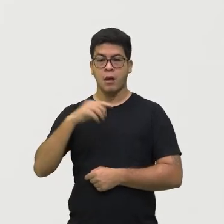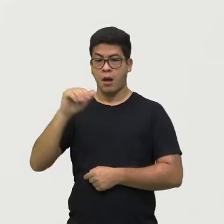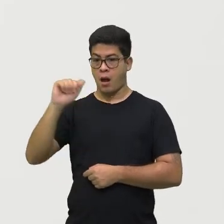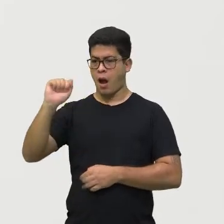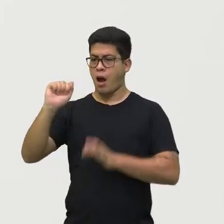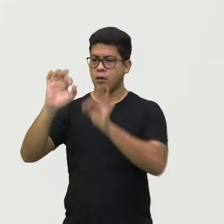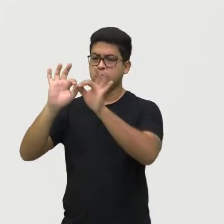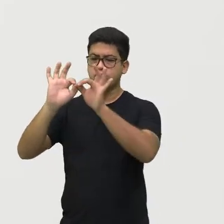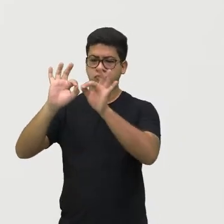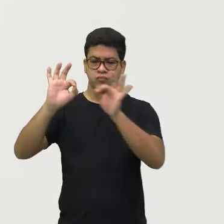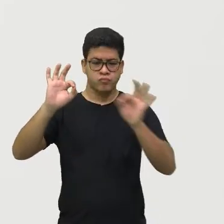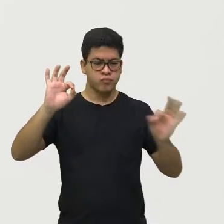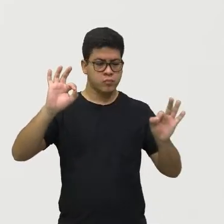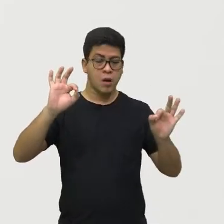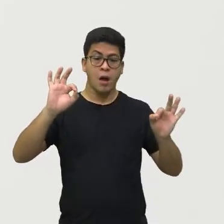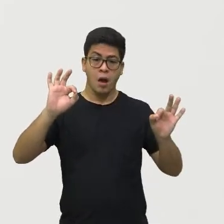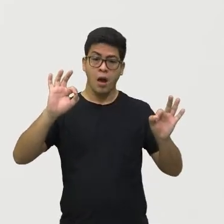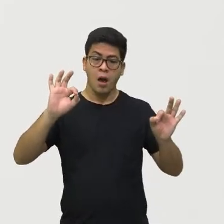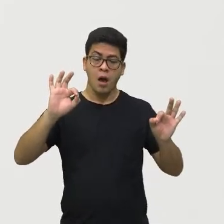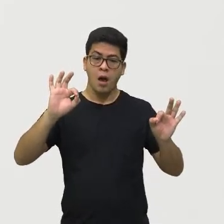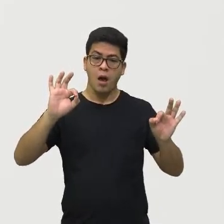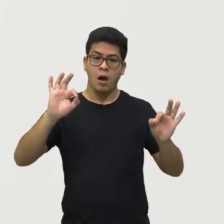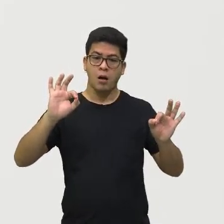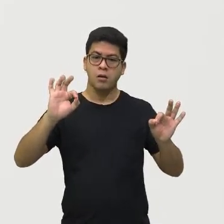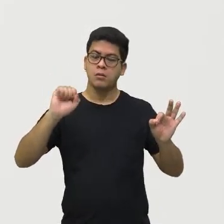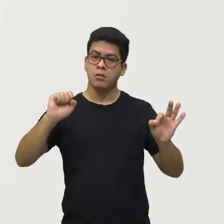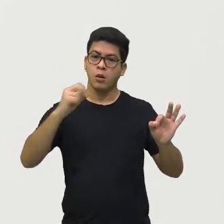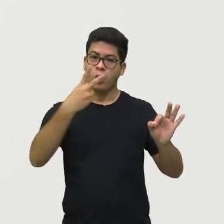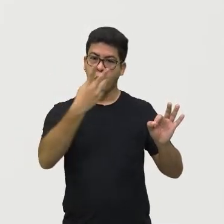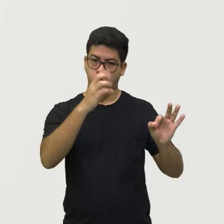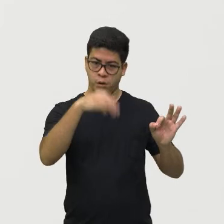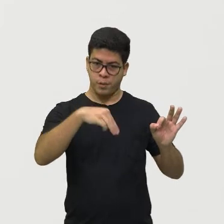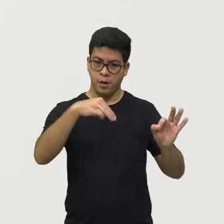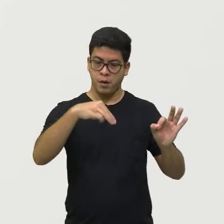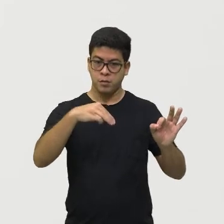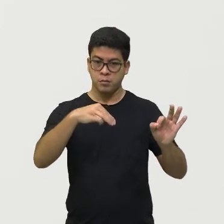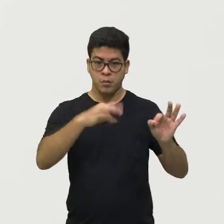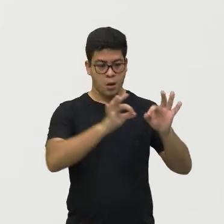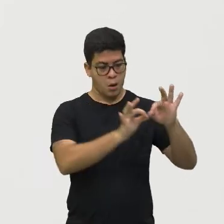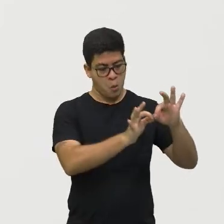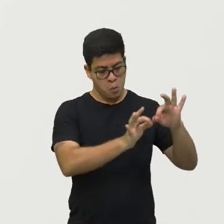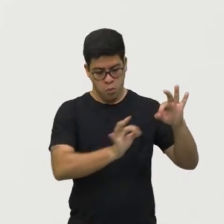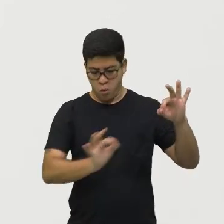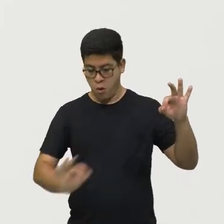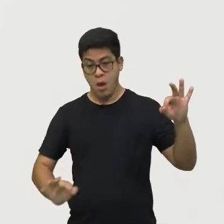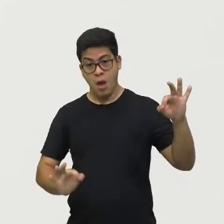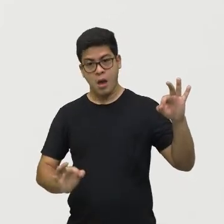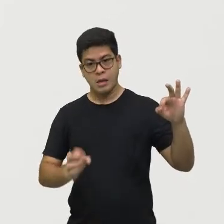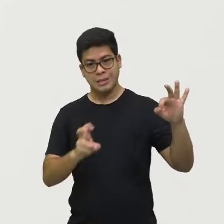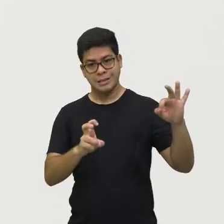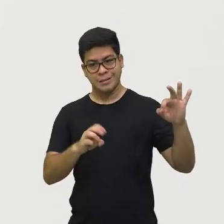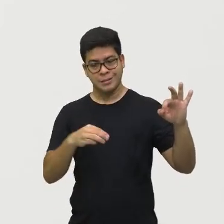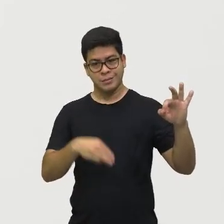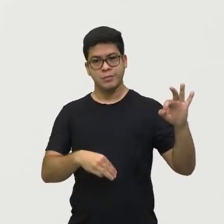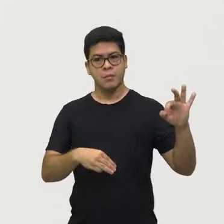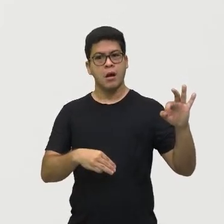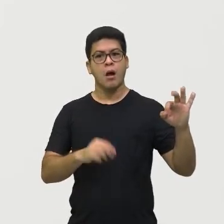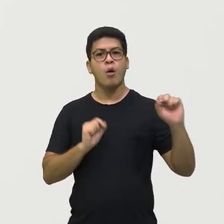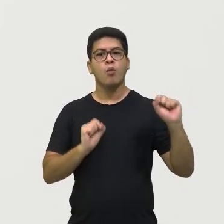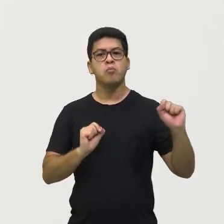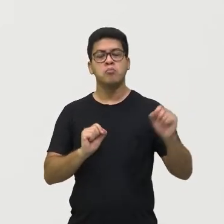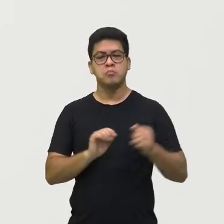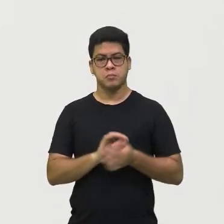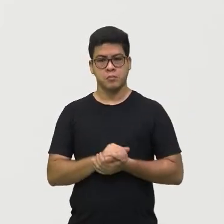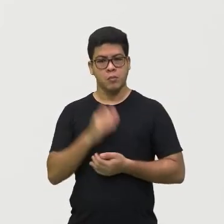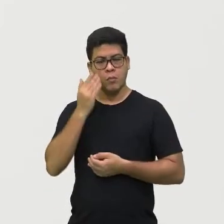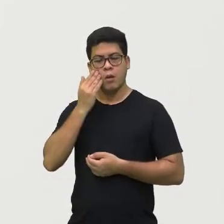metros dessa carga e o ponto B está a 5 metros dessa carga. Então, vamos ver aqui como é que vai ficar a nossa solução.